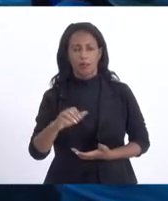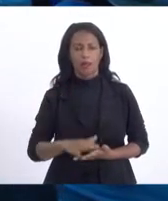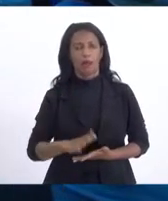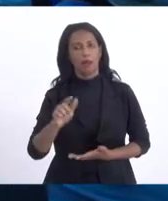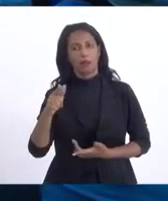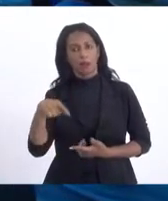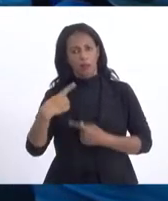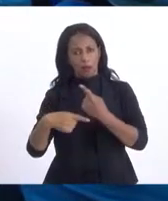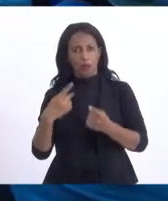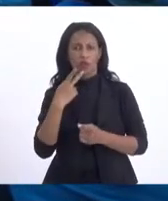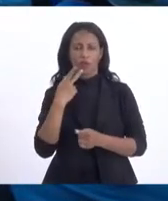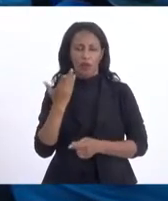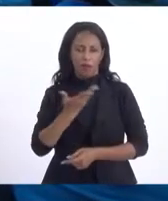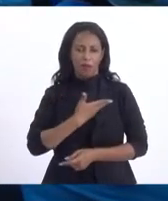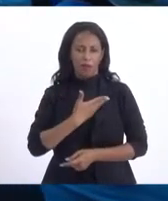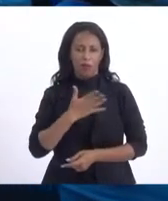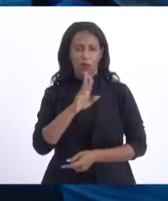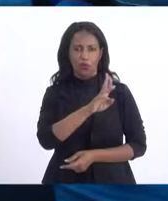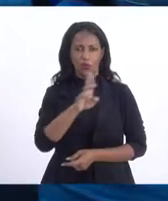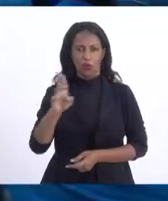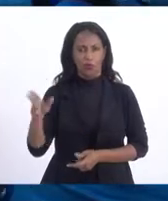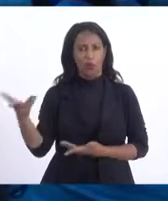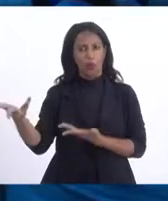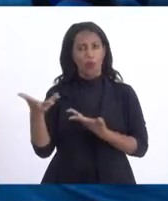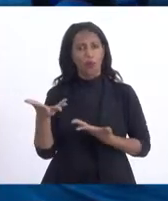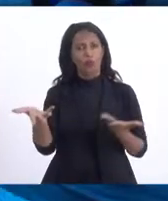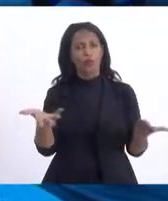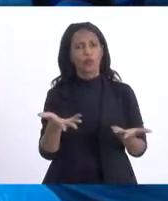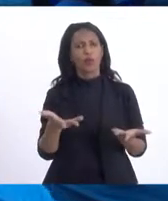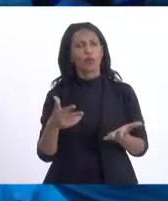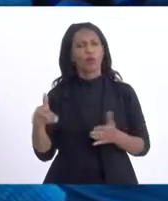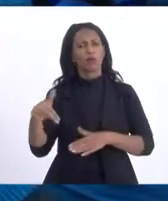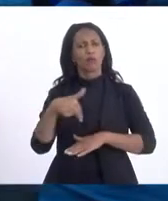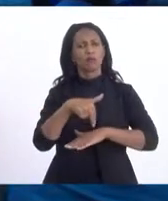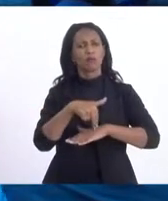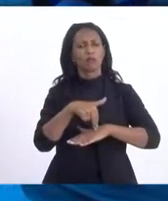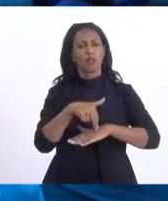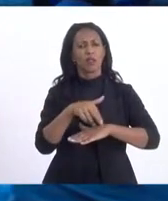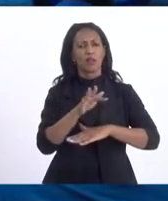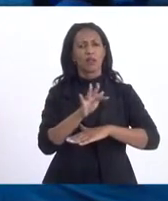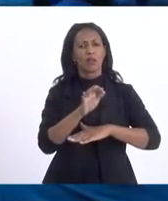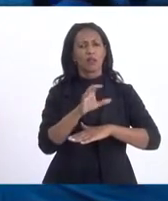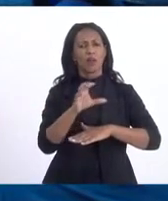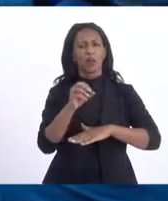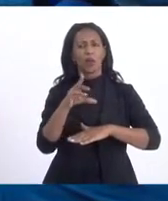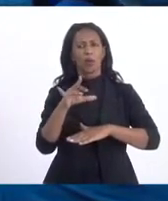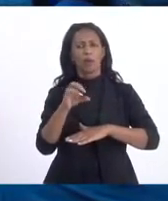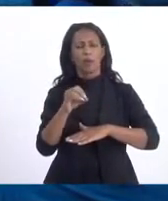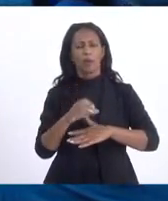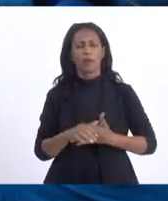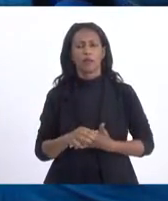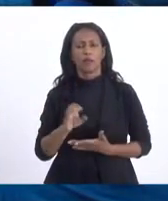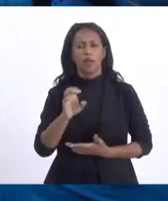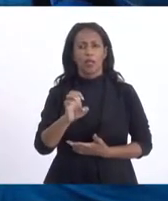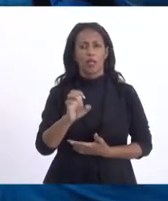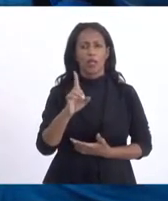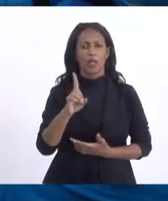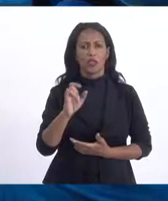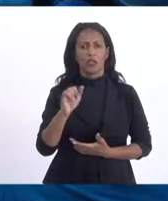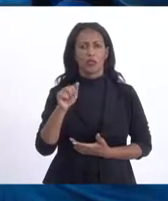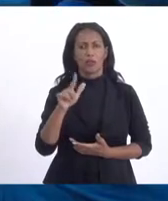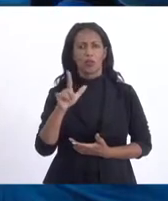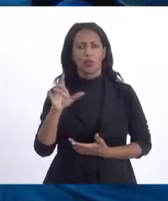outros amigos aqui presentes. Convido agora para fazer uso da palavra o diretor da FEComércio, o senhor Edmilson Ladeira.